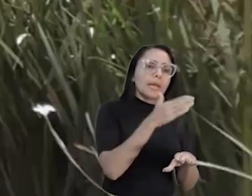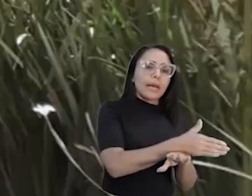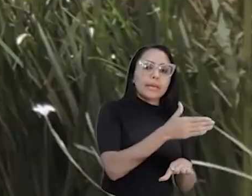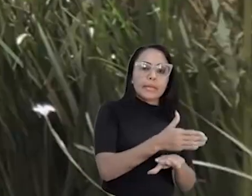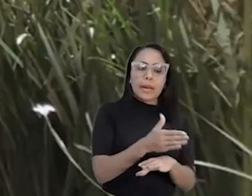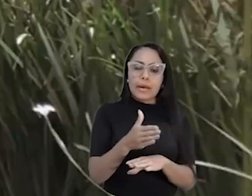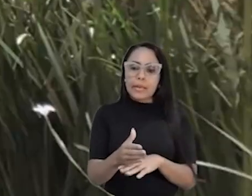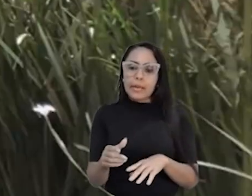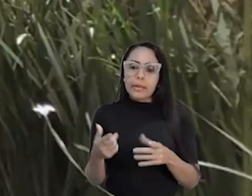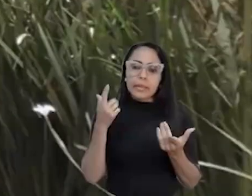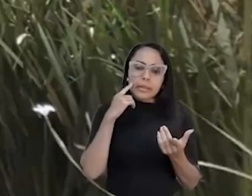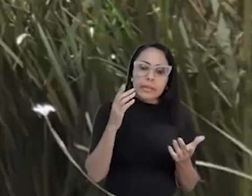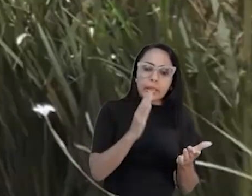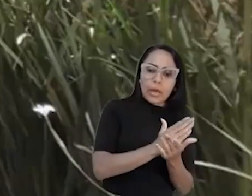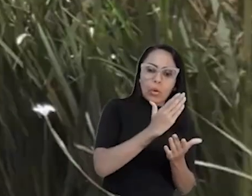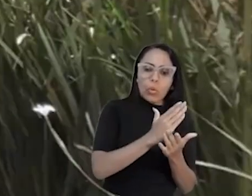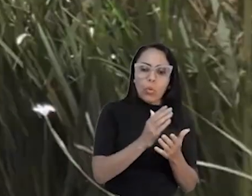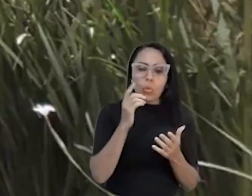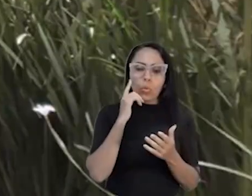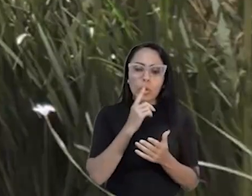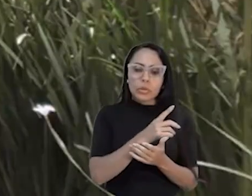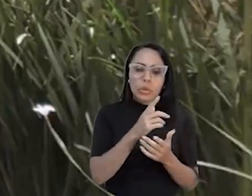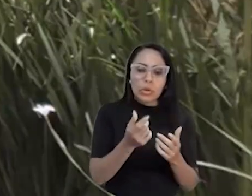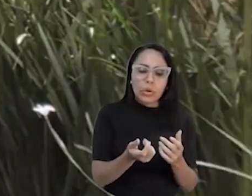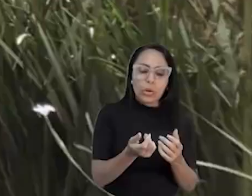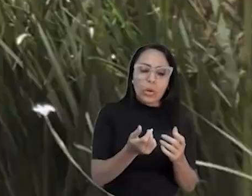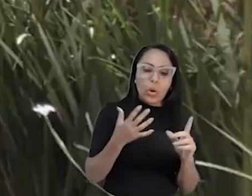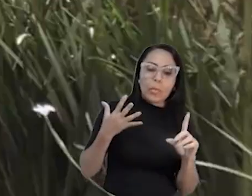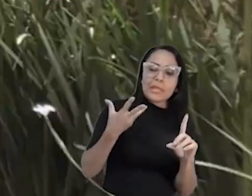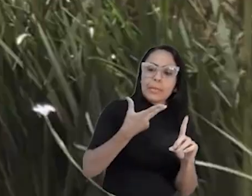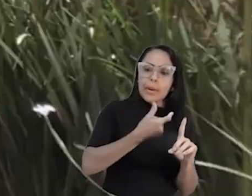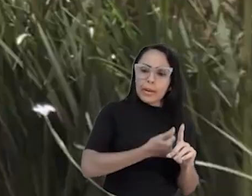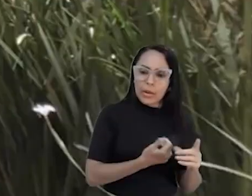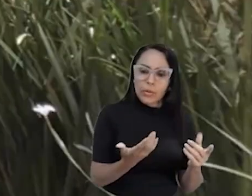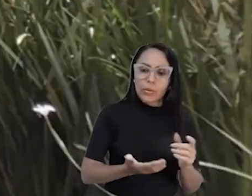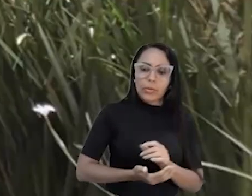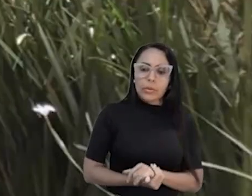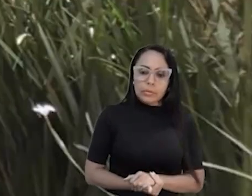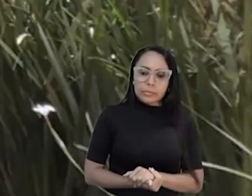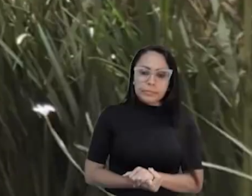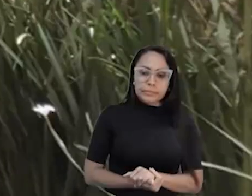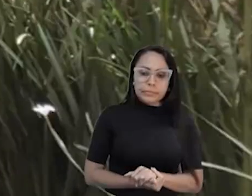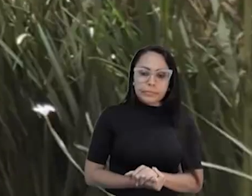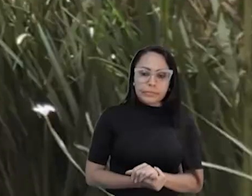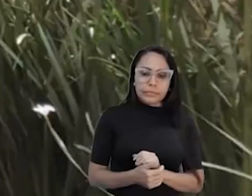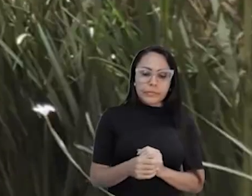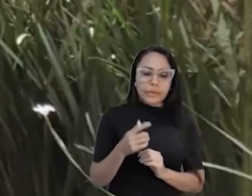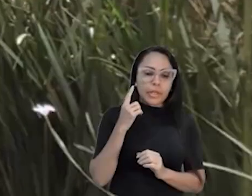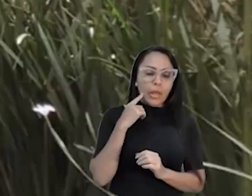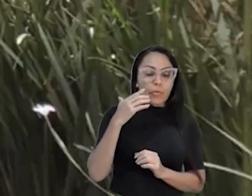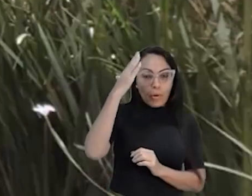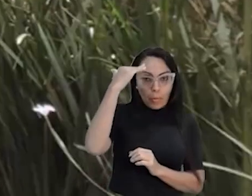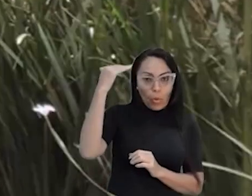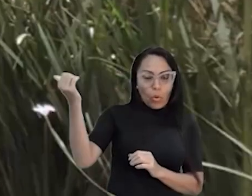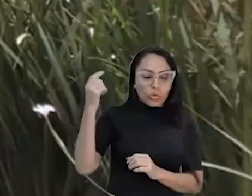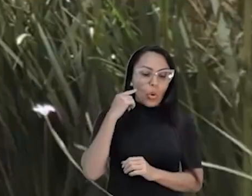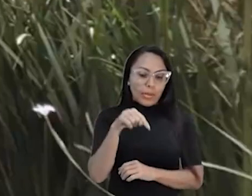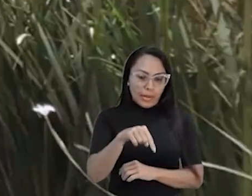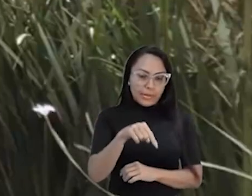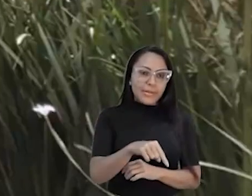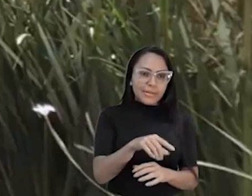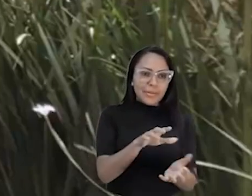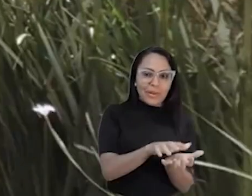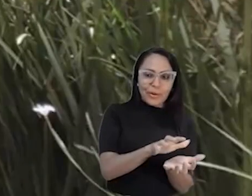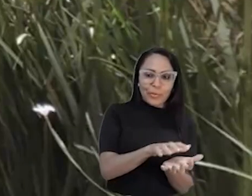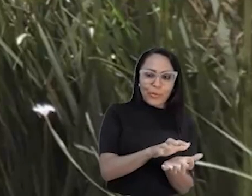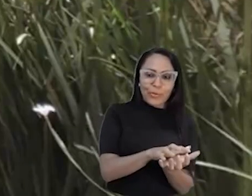tem algumas obras de Abelardo da Hora, né? Isso. Que é um artista daqui de Pernambuco,